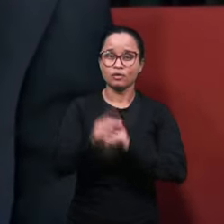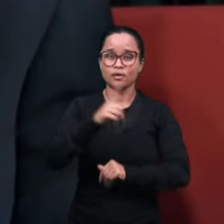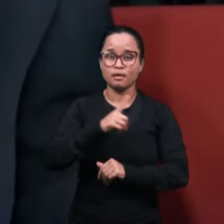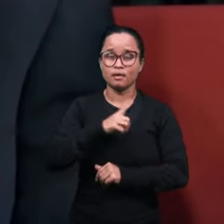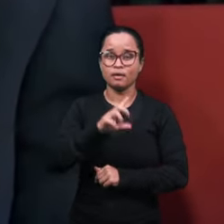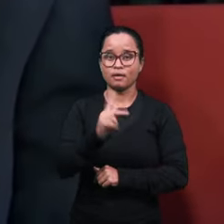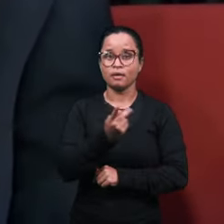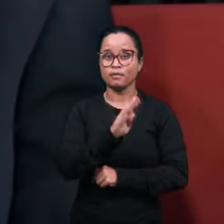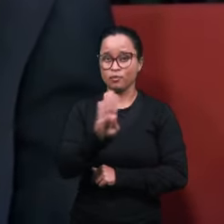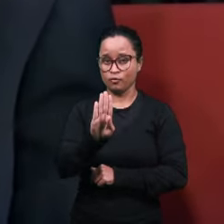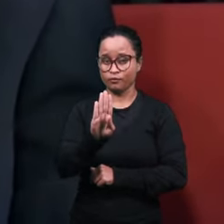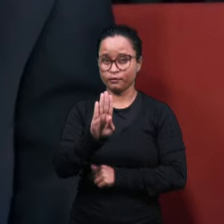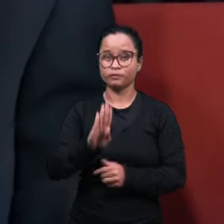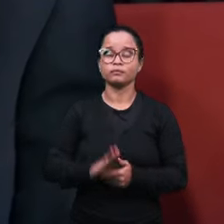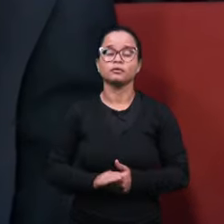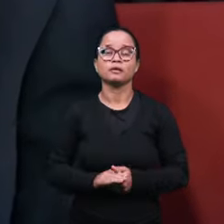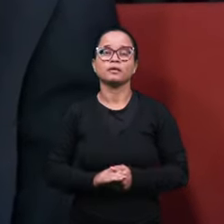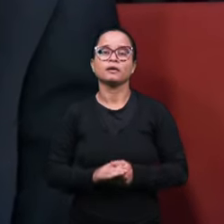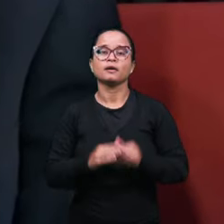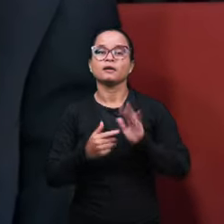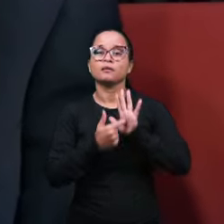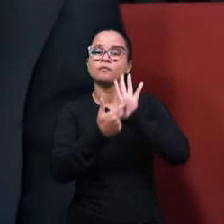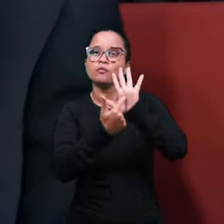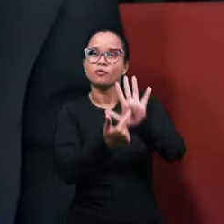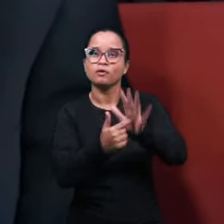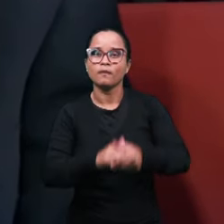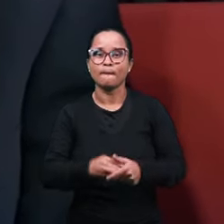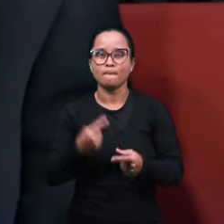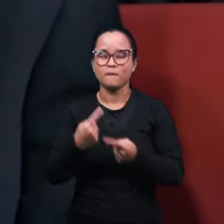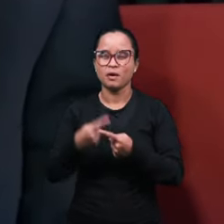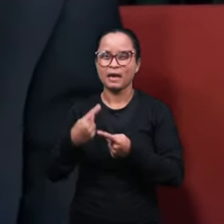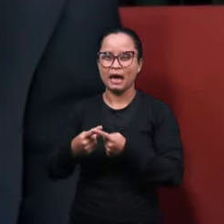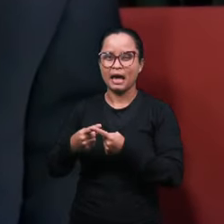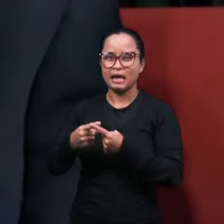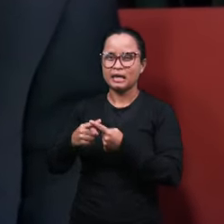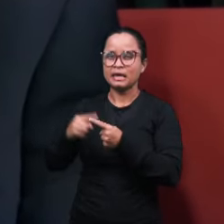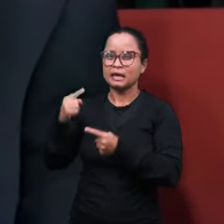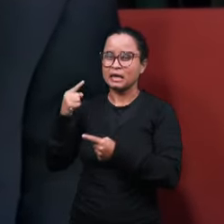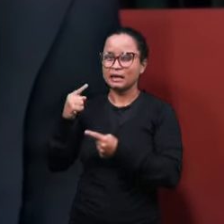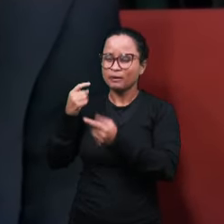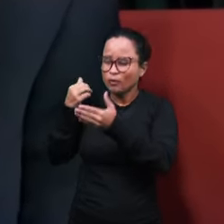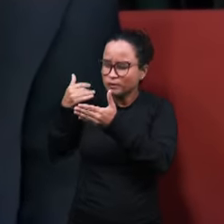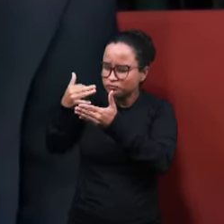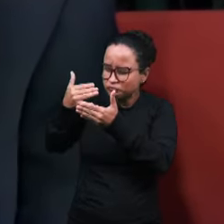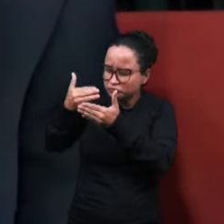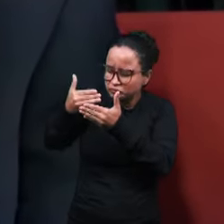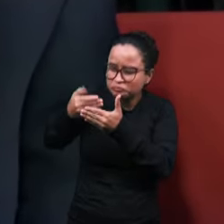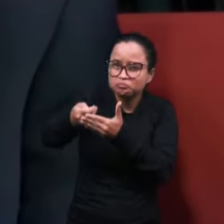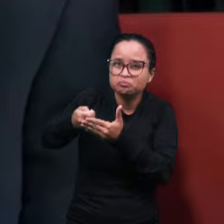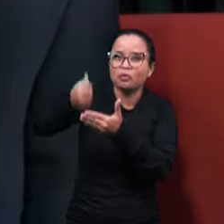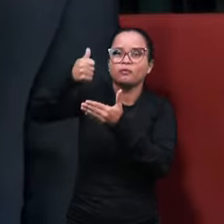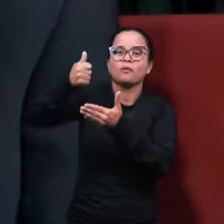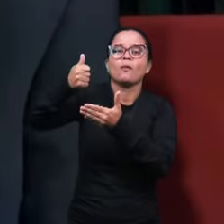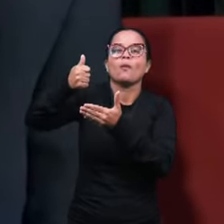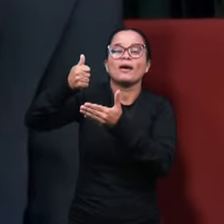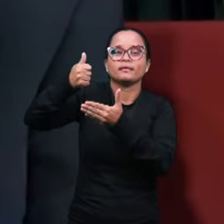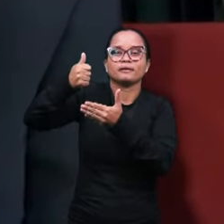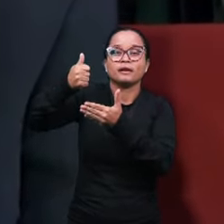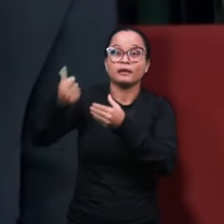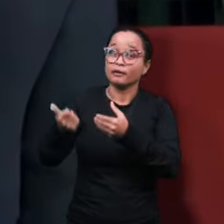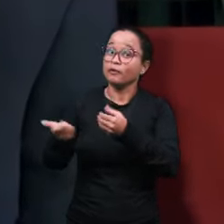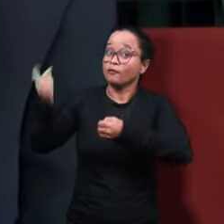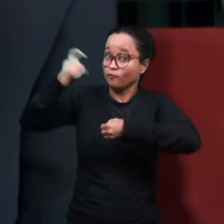Hebreus que diz assim: porque ainda um pouquinho de tempo e o que há de vir, virá, e não